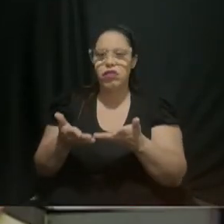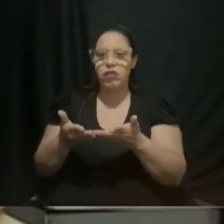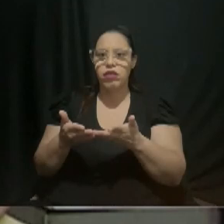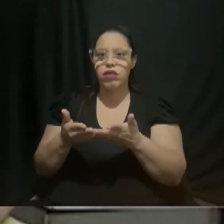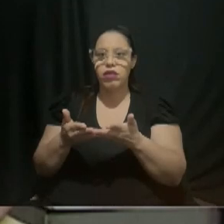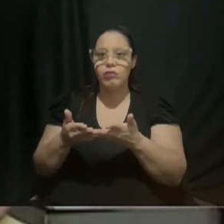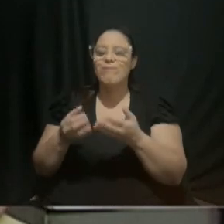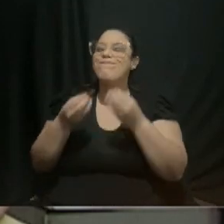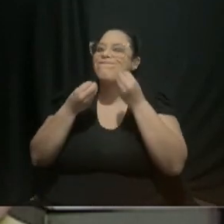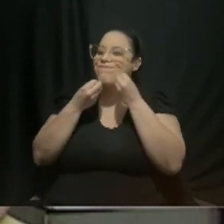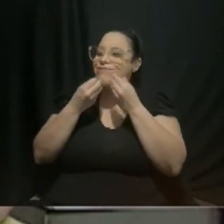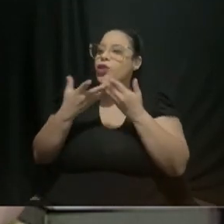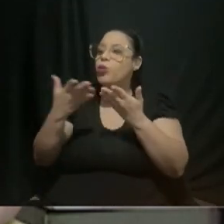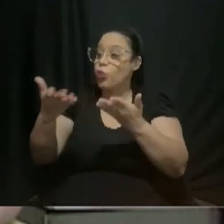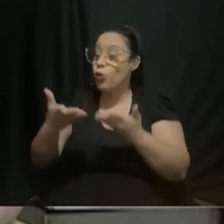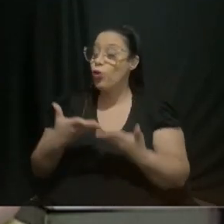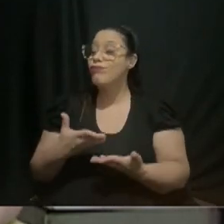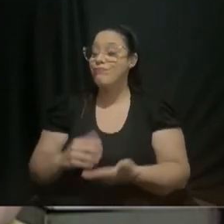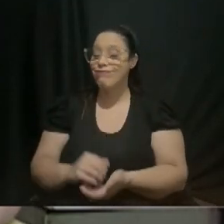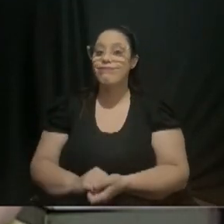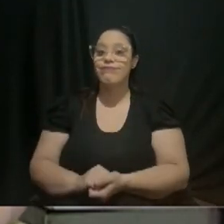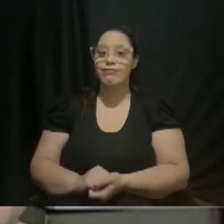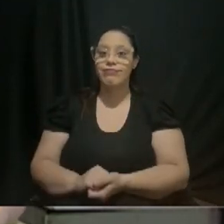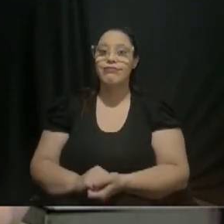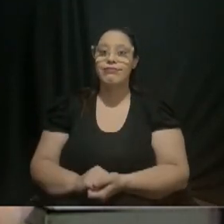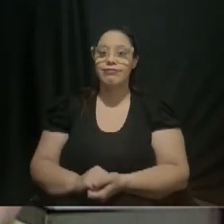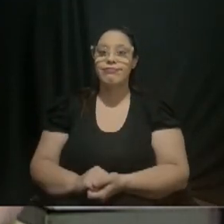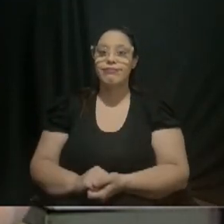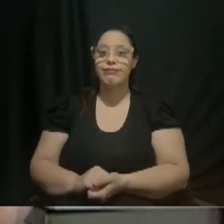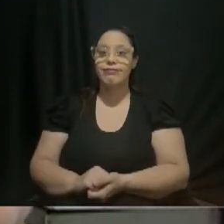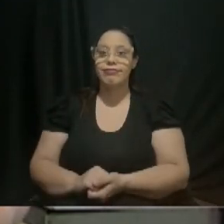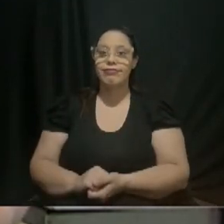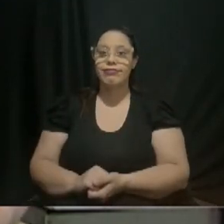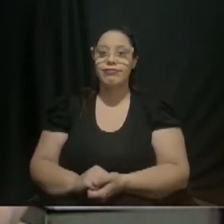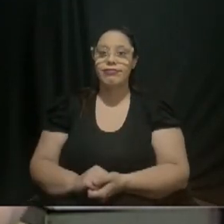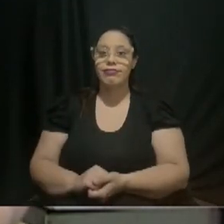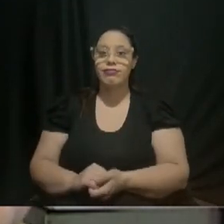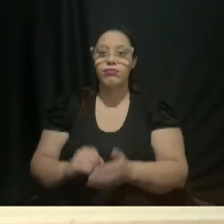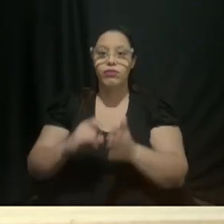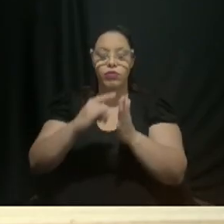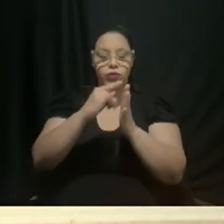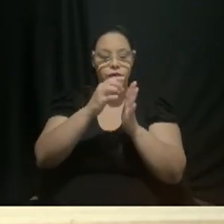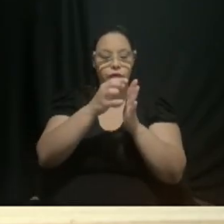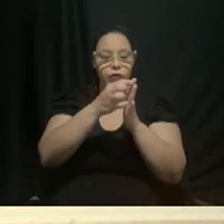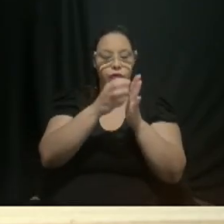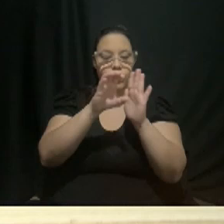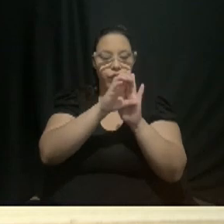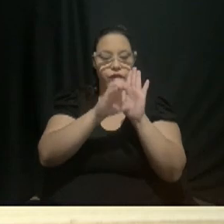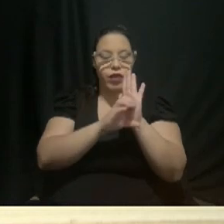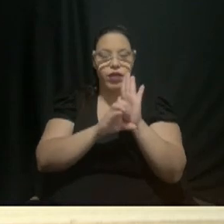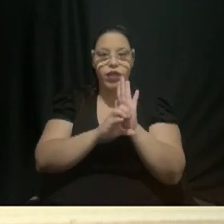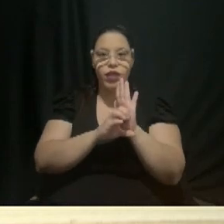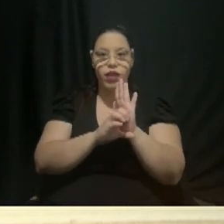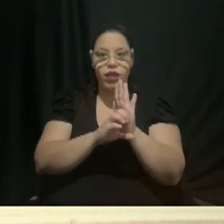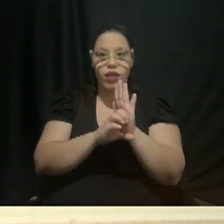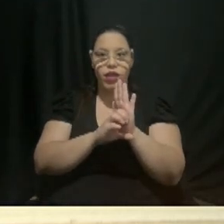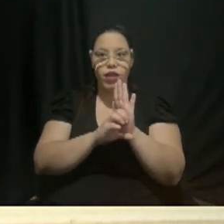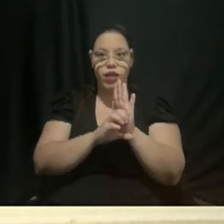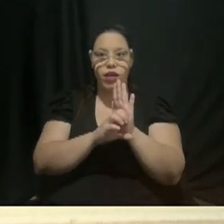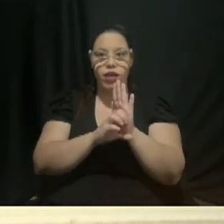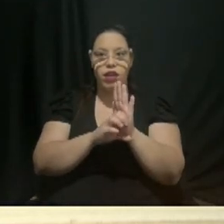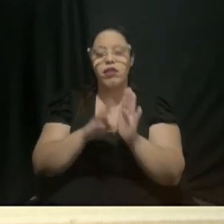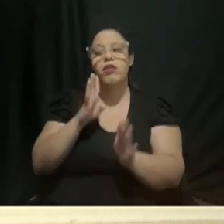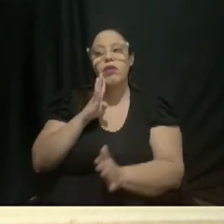né? E ele já exigia também o currículo, assim, né? De alguma experiência. Só que lá era sem registro, né? Era bar, né? Então não tinha como. Aí